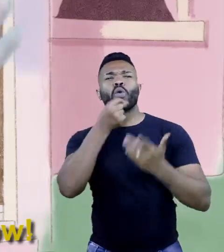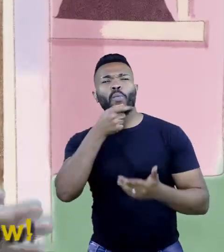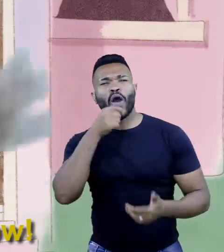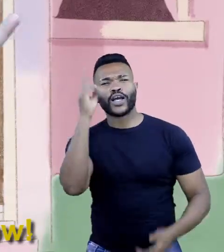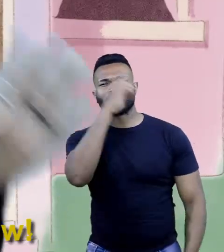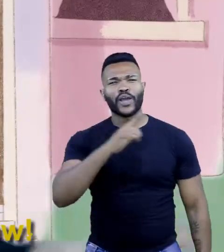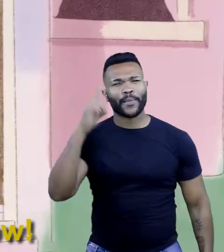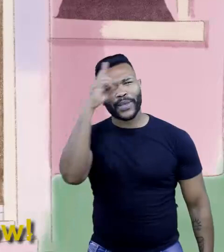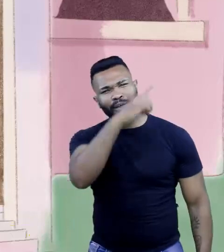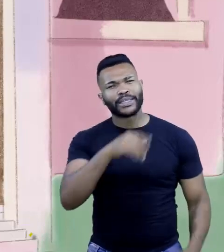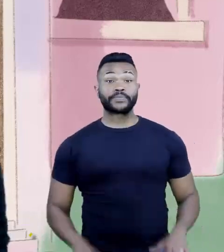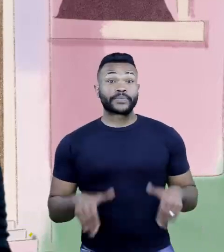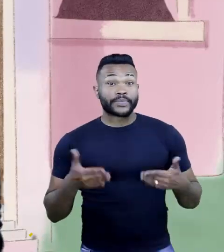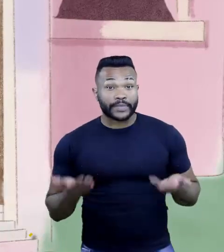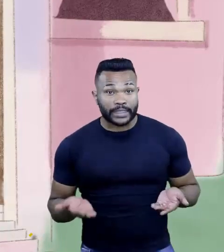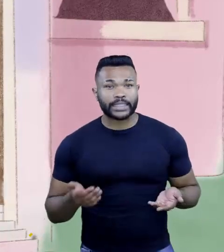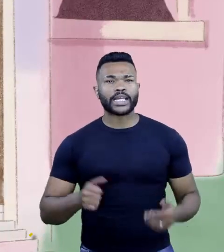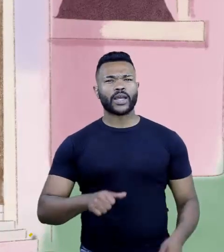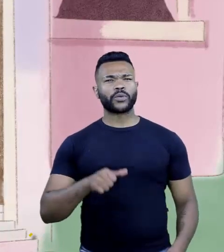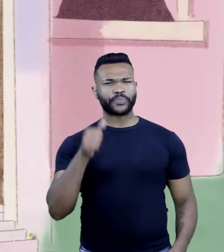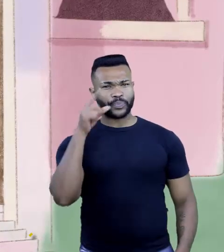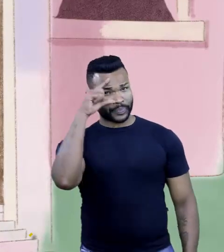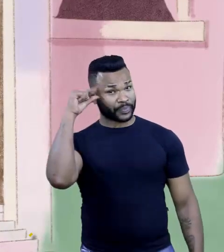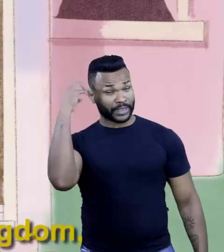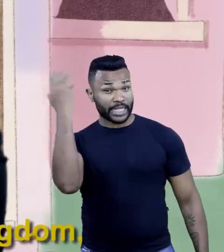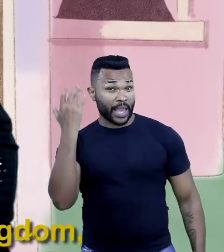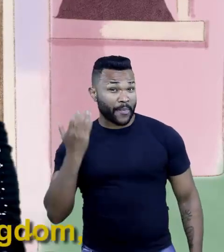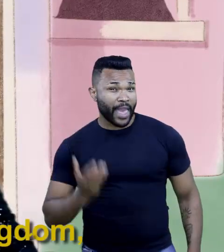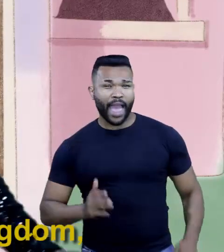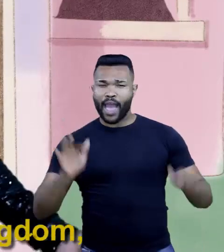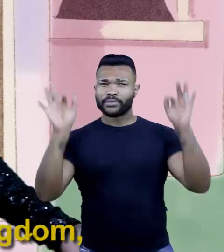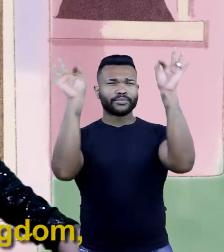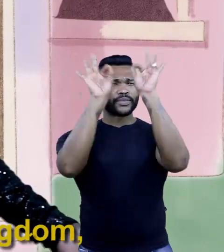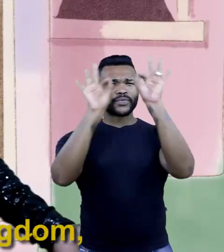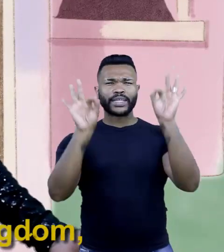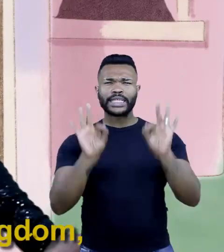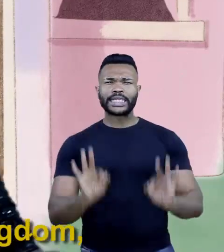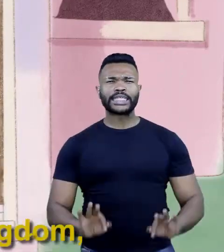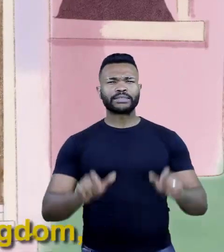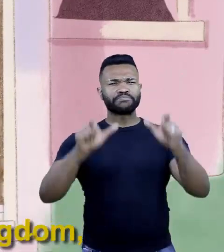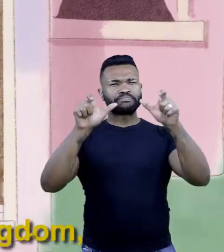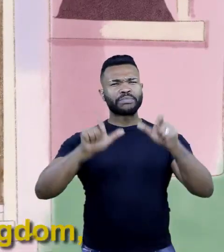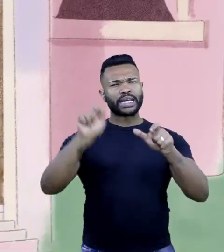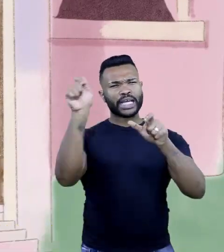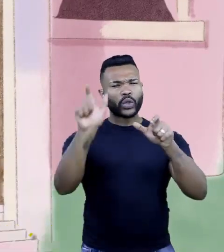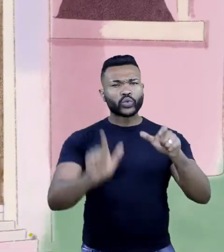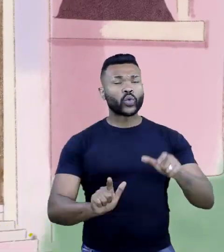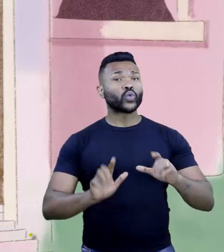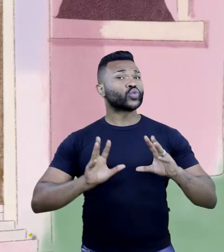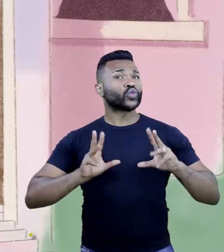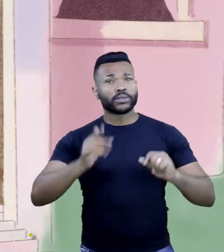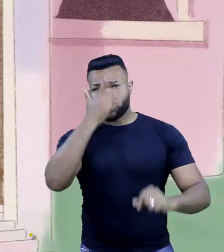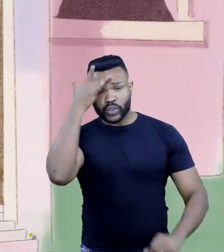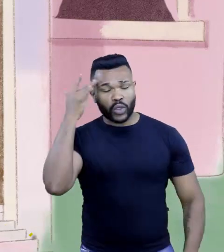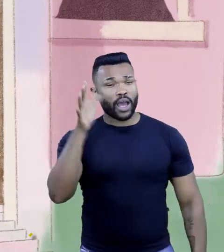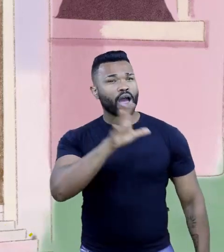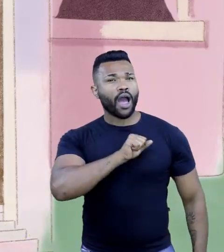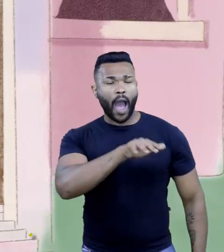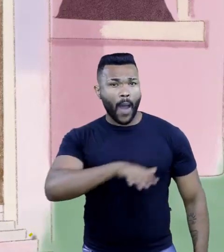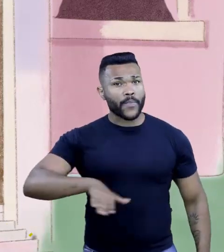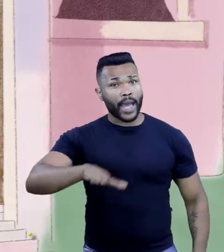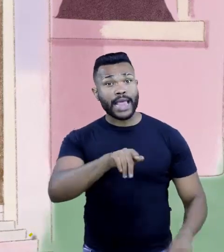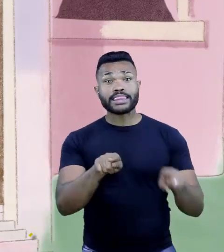show de humor de domingo. Então a nossa deusa Estriperella foi muito feliz no reino Blue Space. Todos a